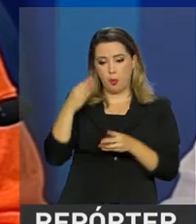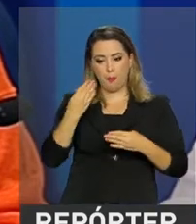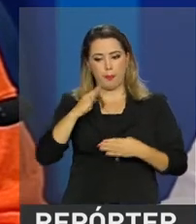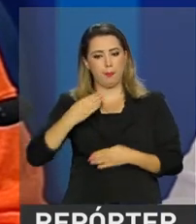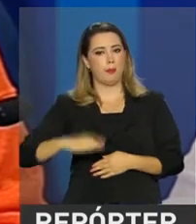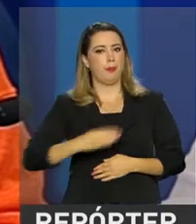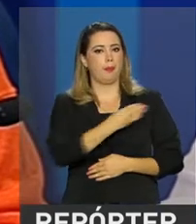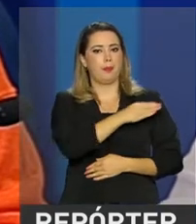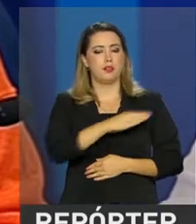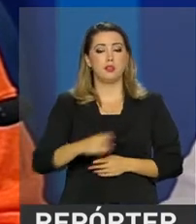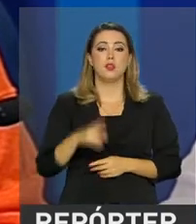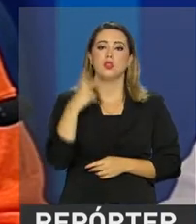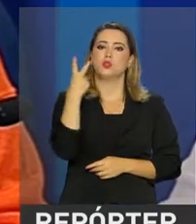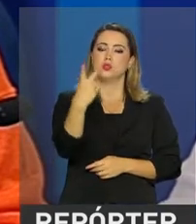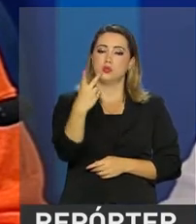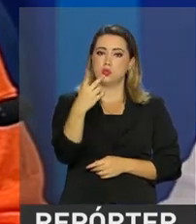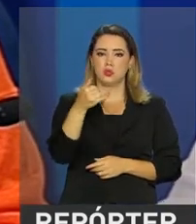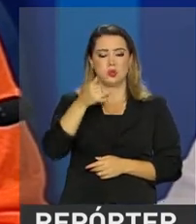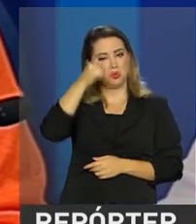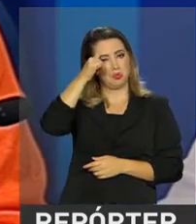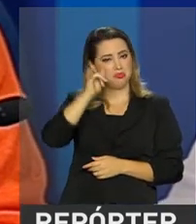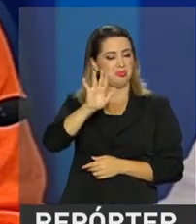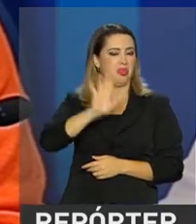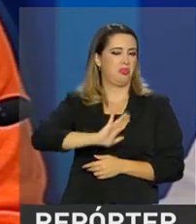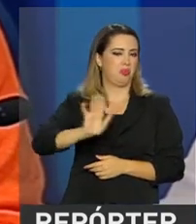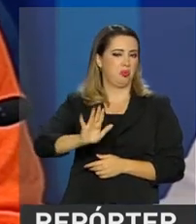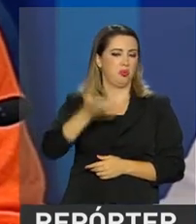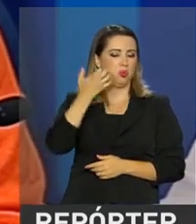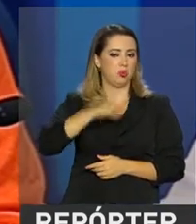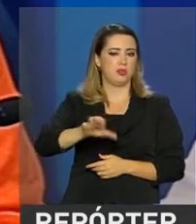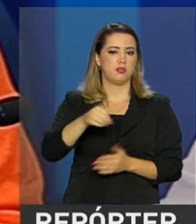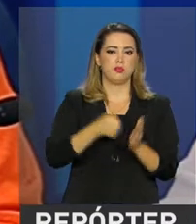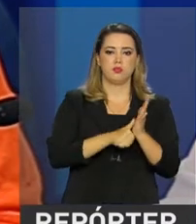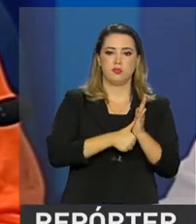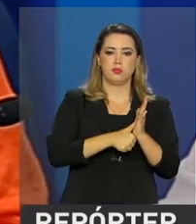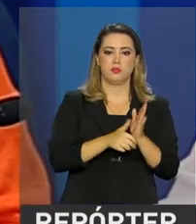apenas 2 por recusa da coleta do dado biométrico.